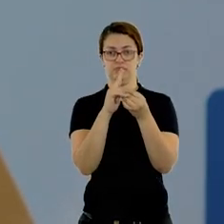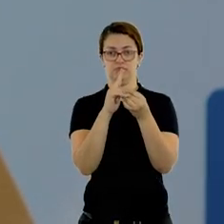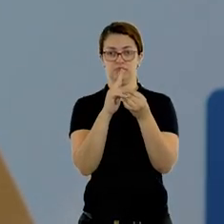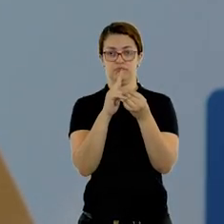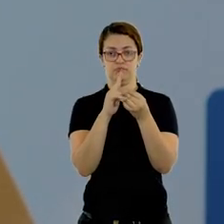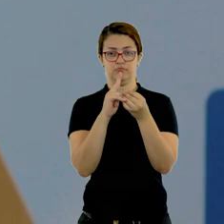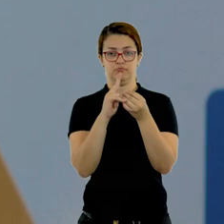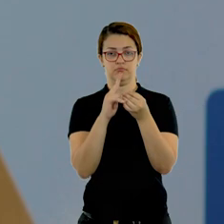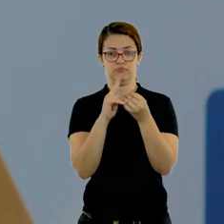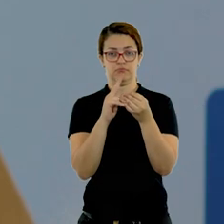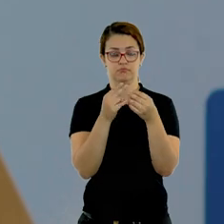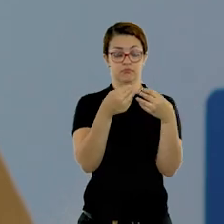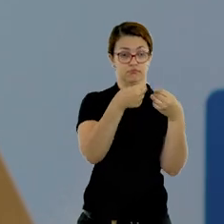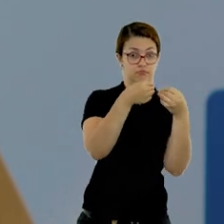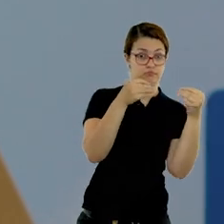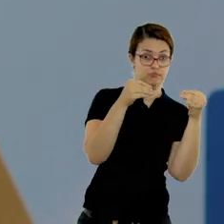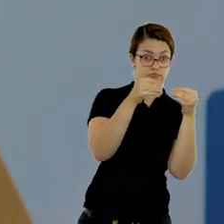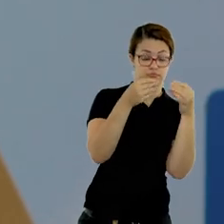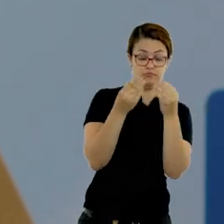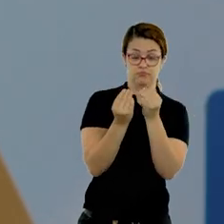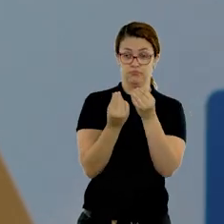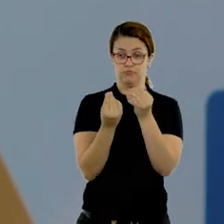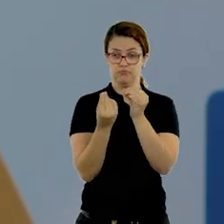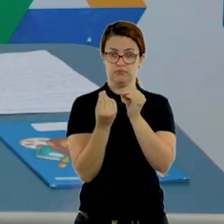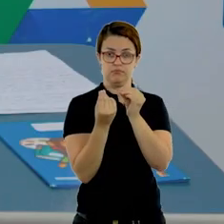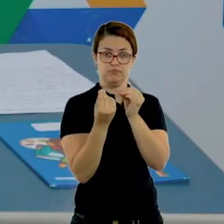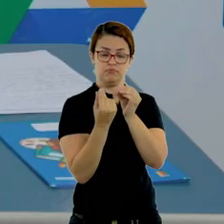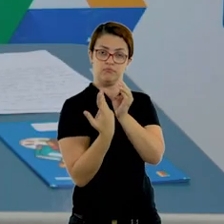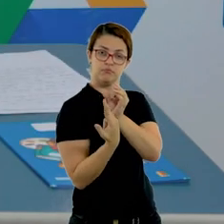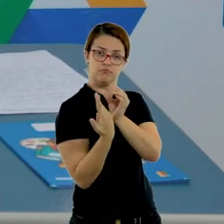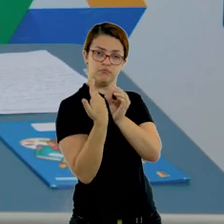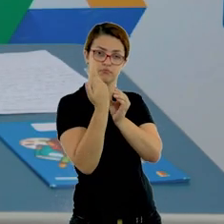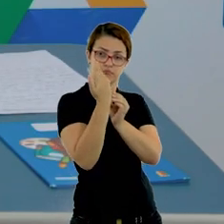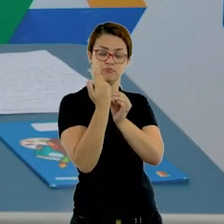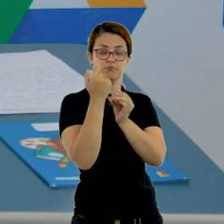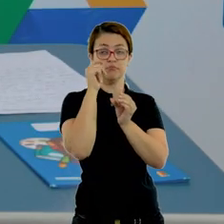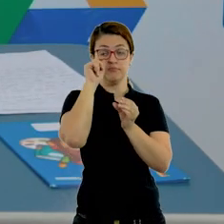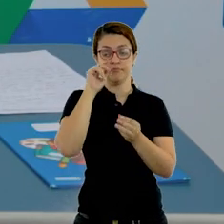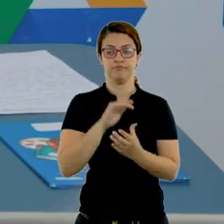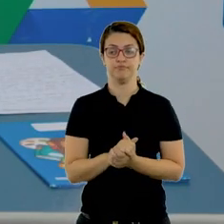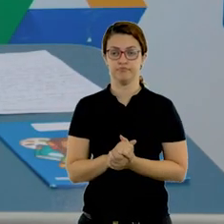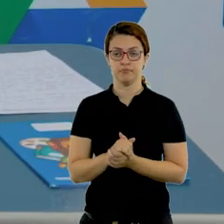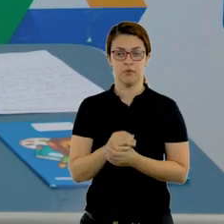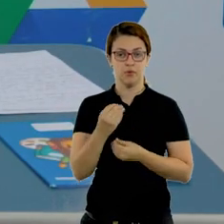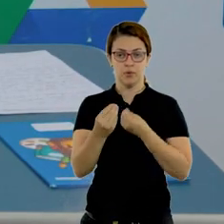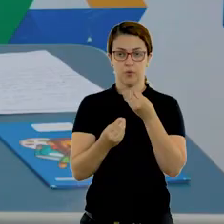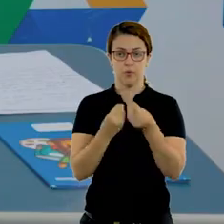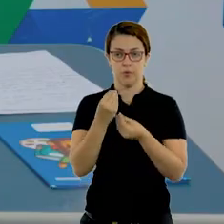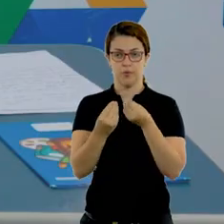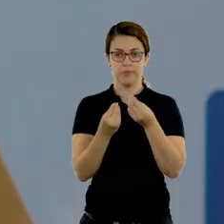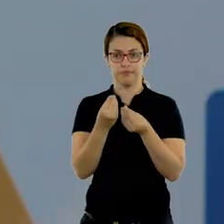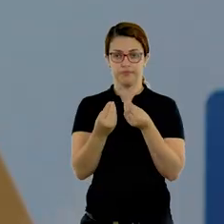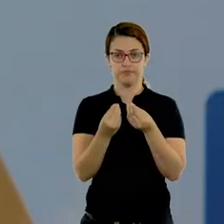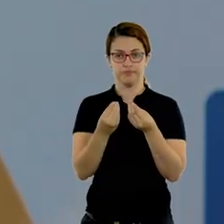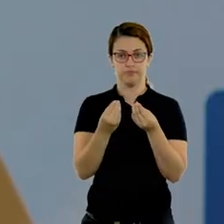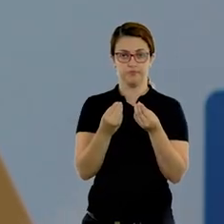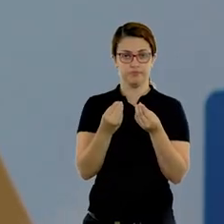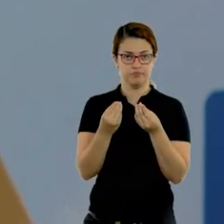o lado que ficou fechado, tá bom? Tem um lado aberto, recorta o lado que ficou fechado. Quando vocês recortarem, olha aqui como vai